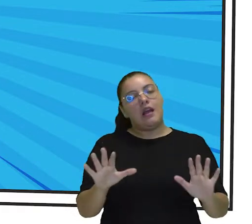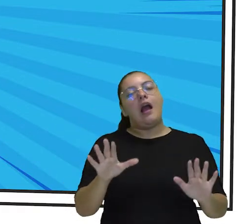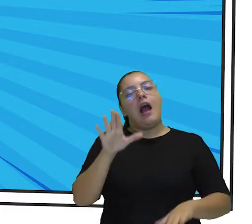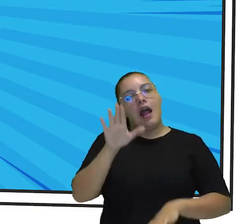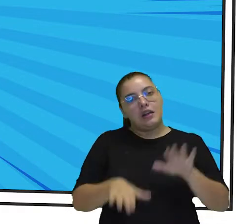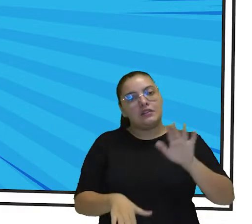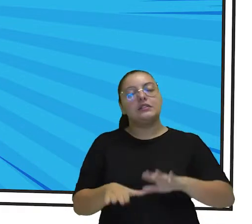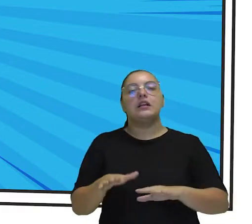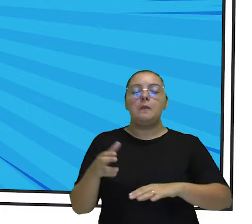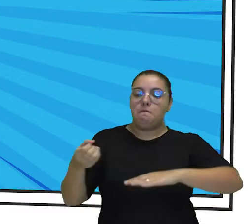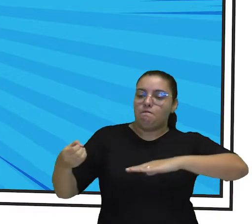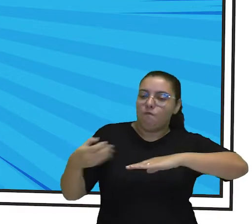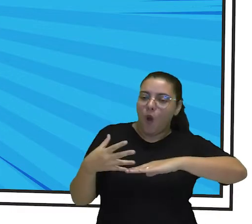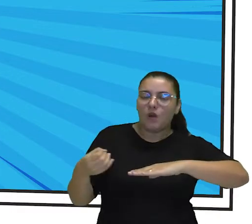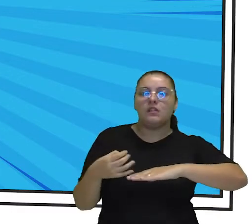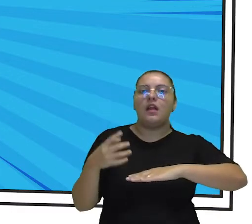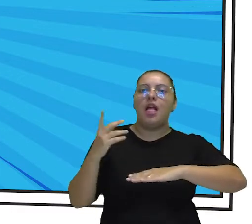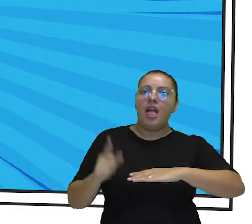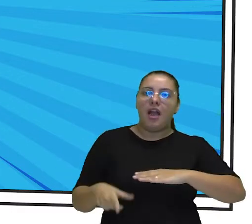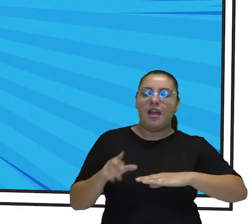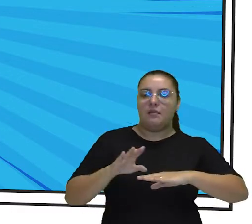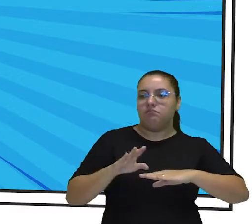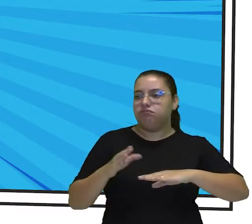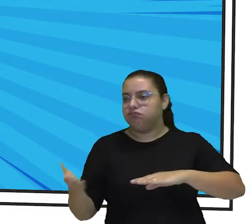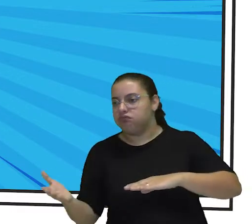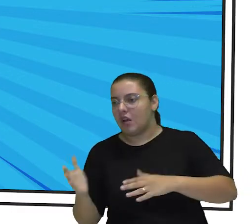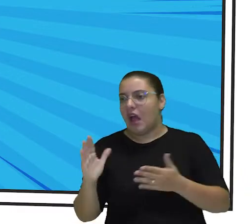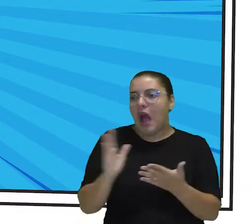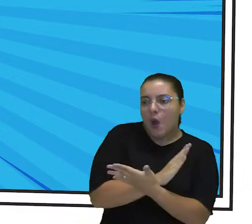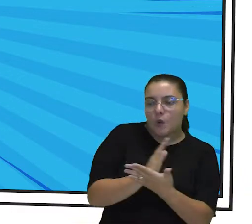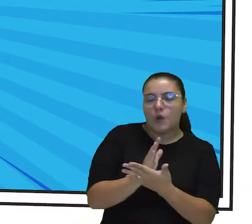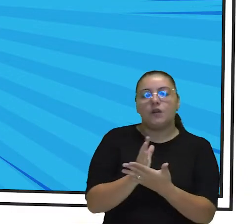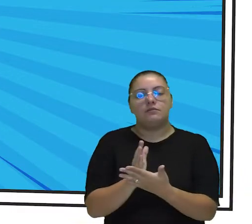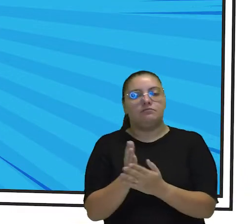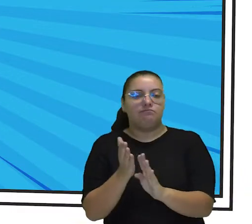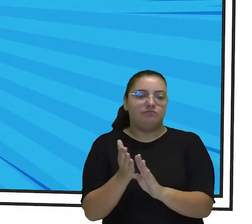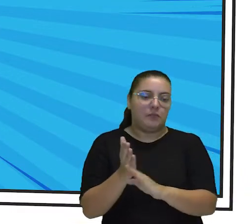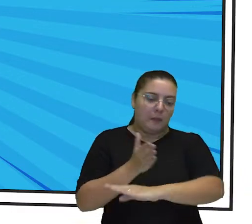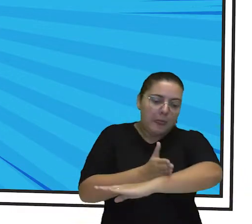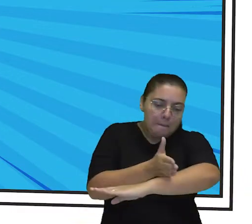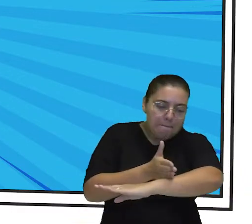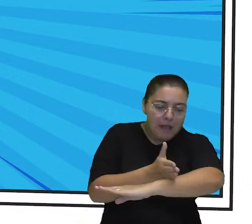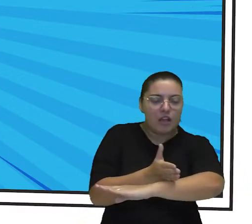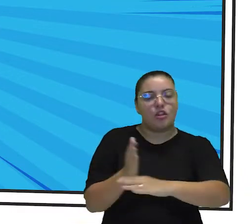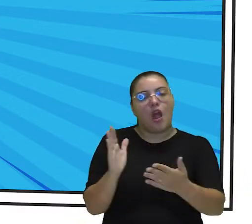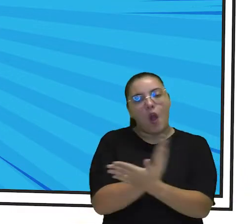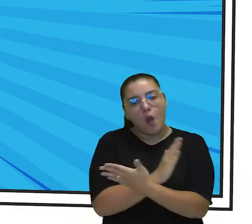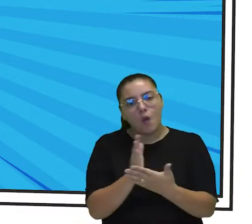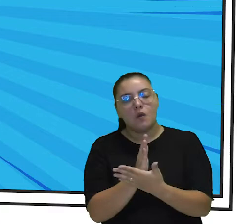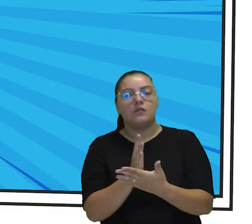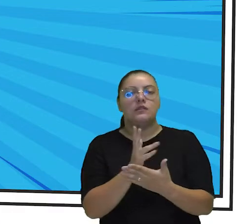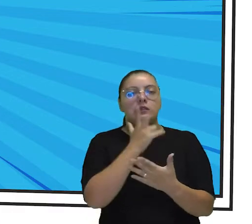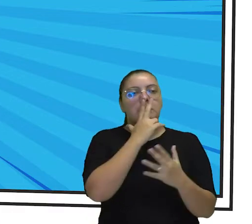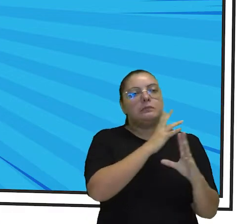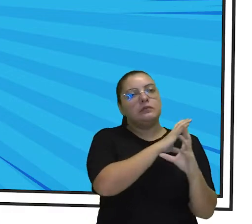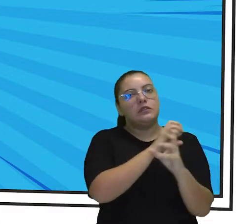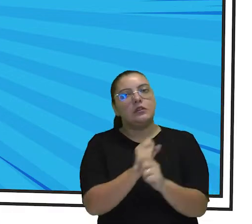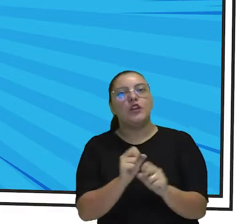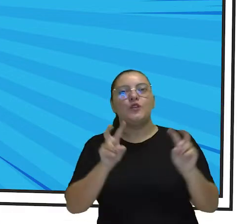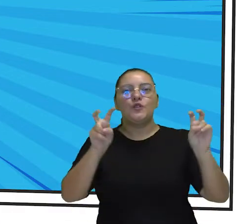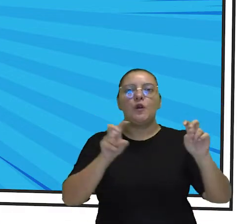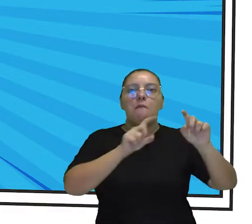que na Idade Moderna é uma idade de transição. Tem muita coisa ainda da Idade Média, como alguns resquícios do